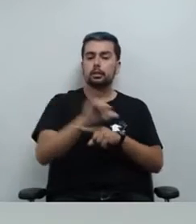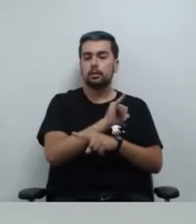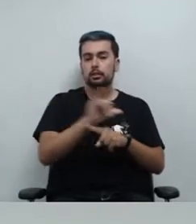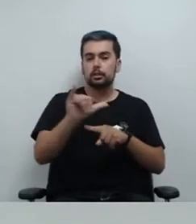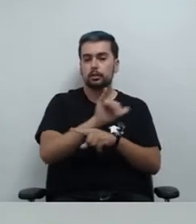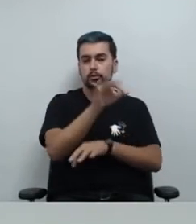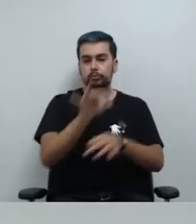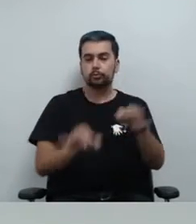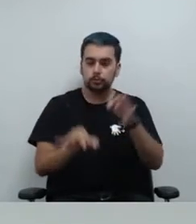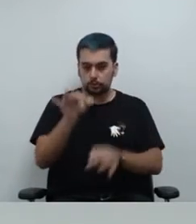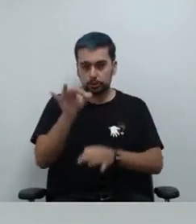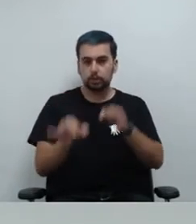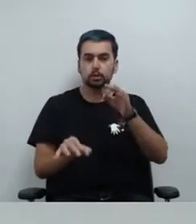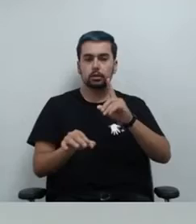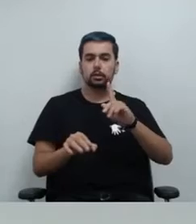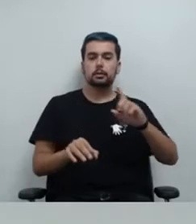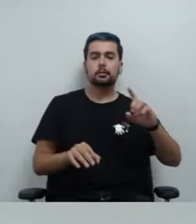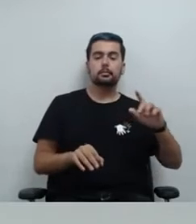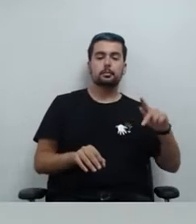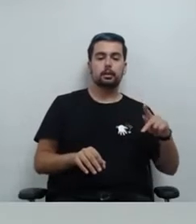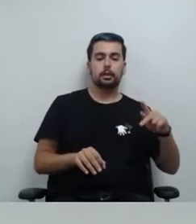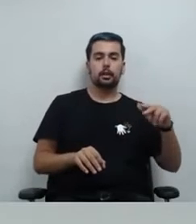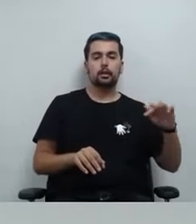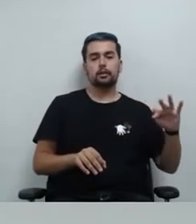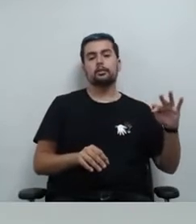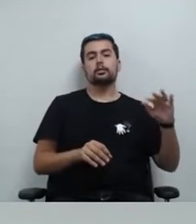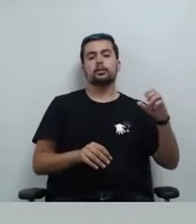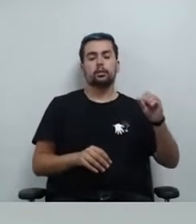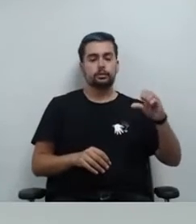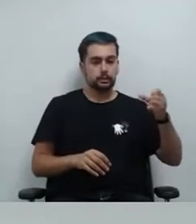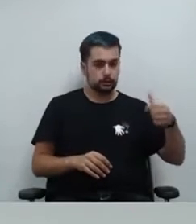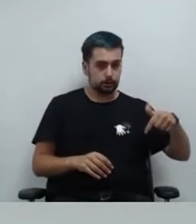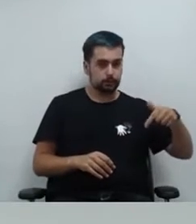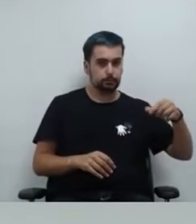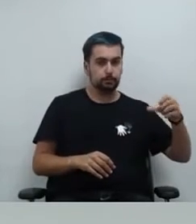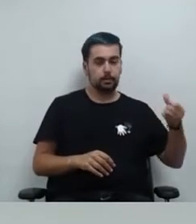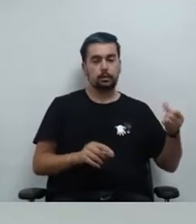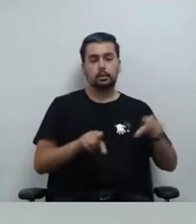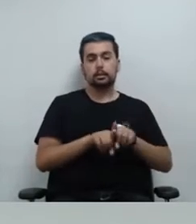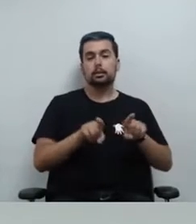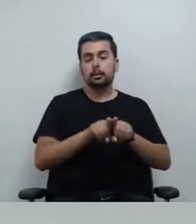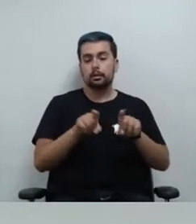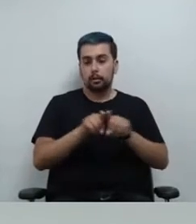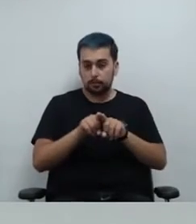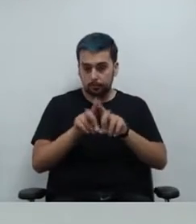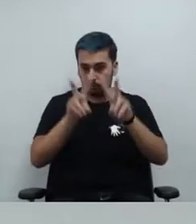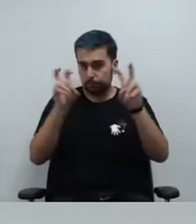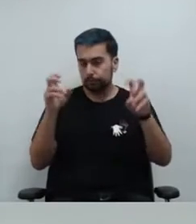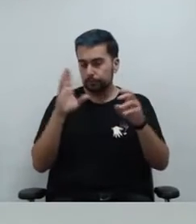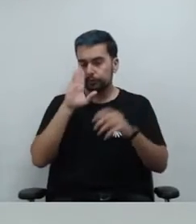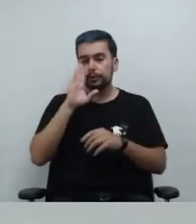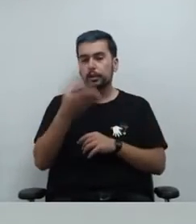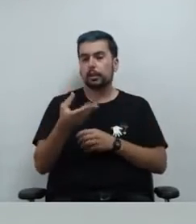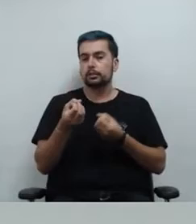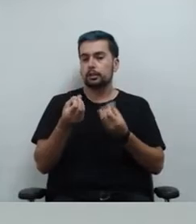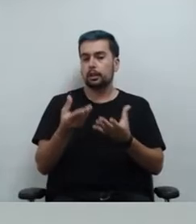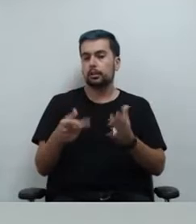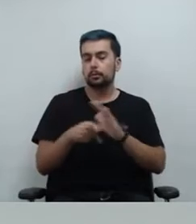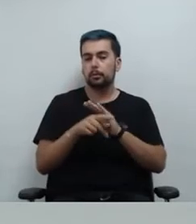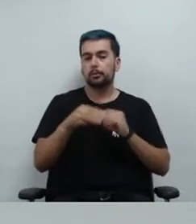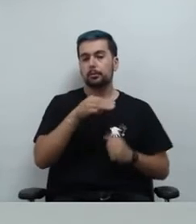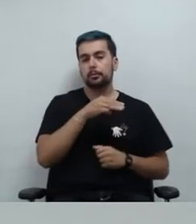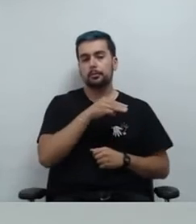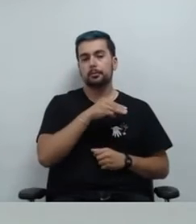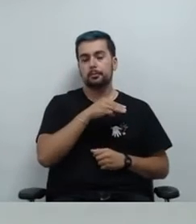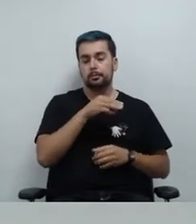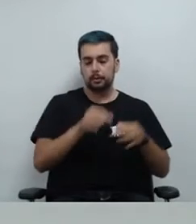estratégicas jurídicas da ADPF 976, inclusive com citação direta na cautelar concedida pelo ministro Alexandre